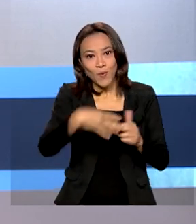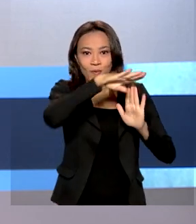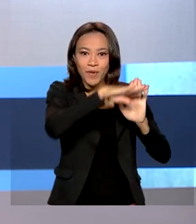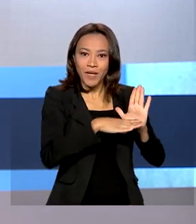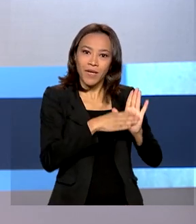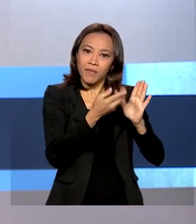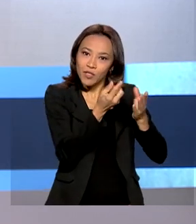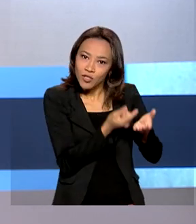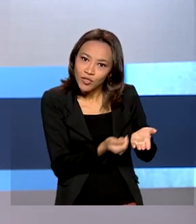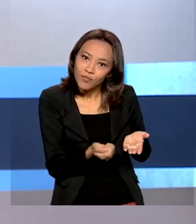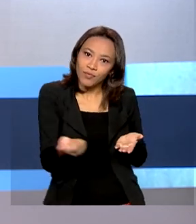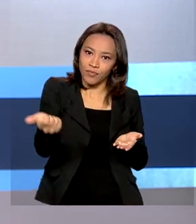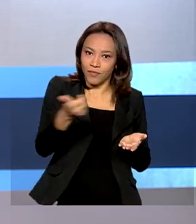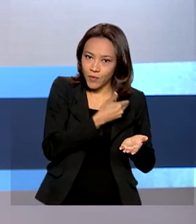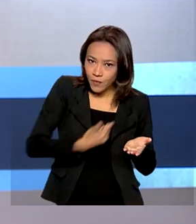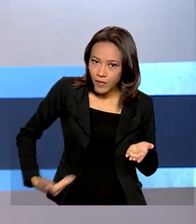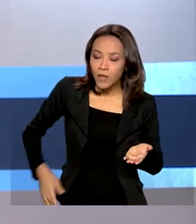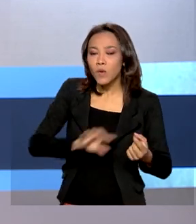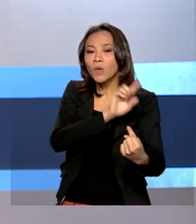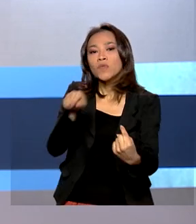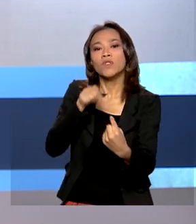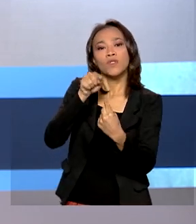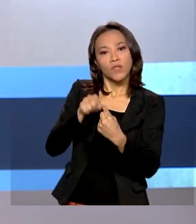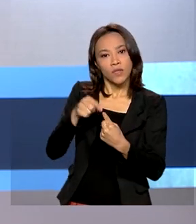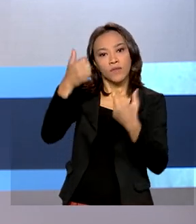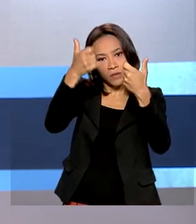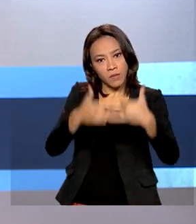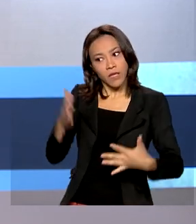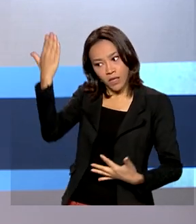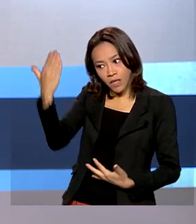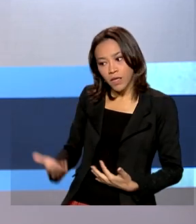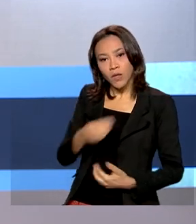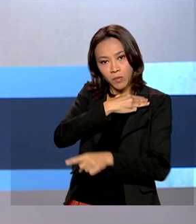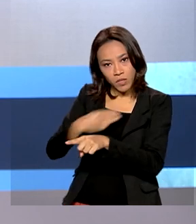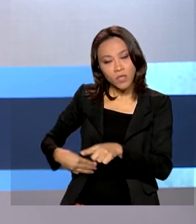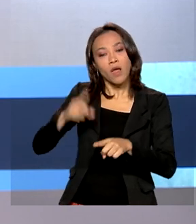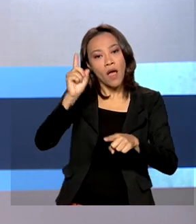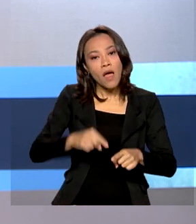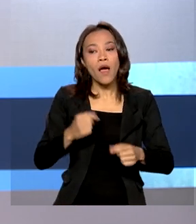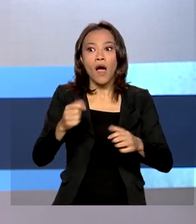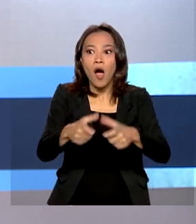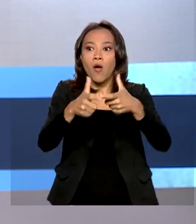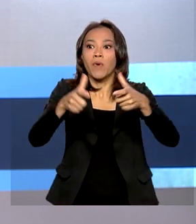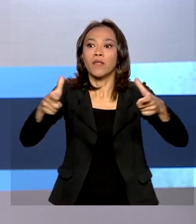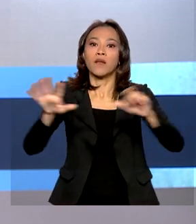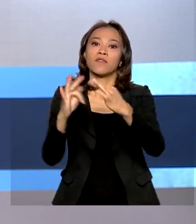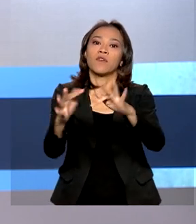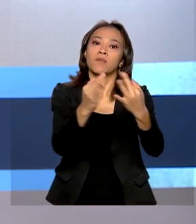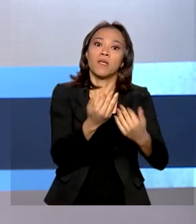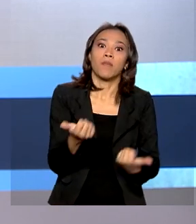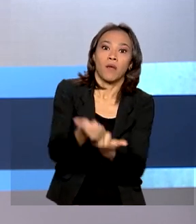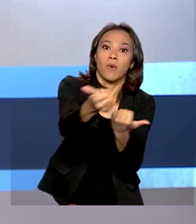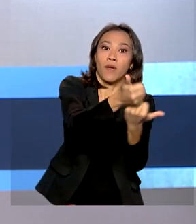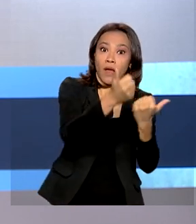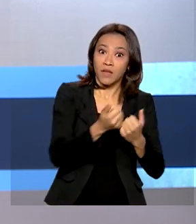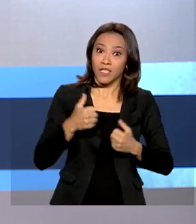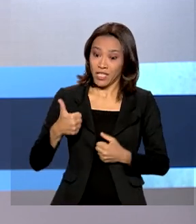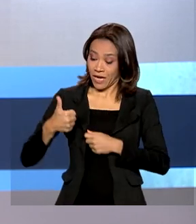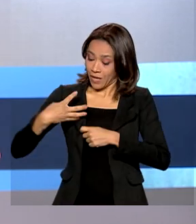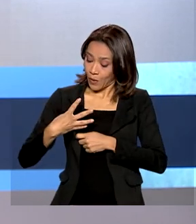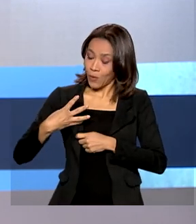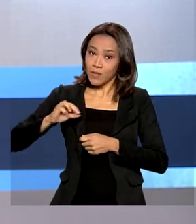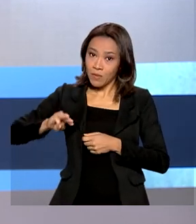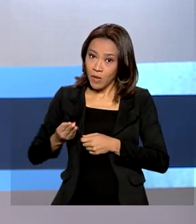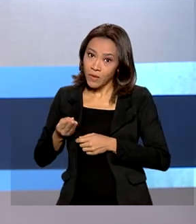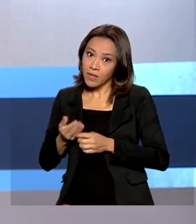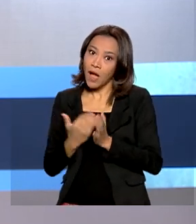renda. João Roma disse que o objetivo do governo é aumentar o número de famílias atendidas, passando de 14 milhões para